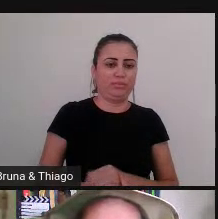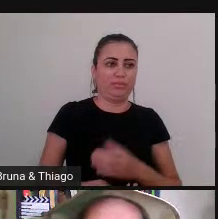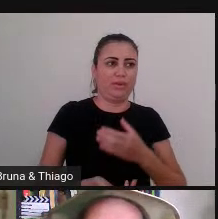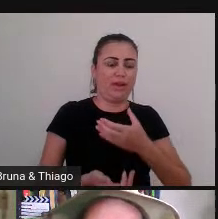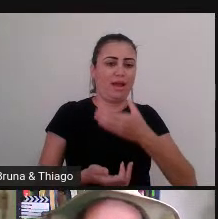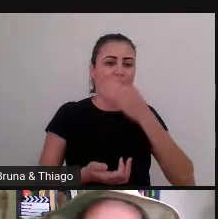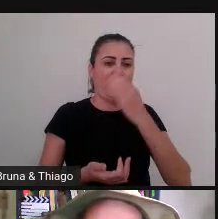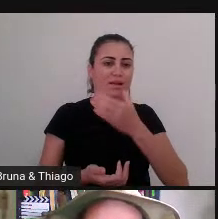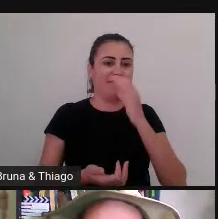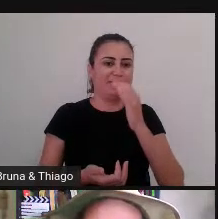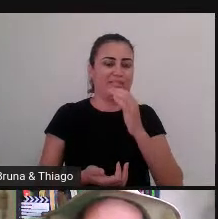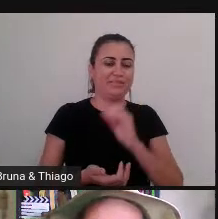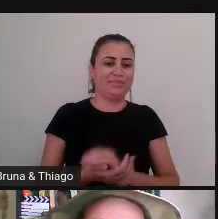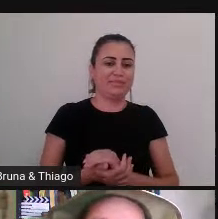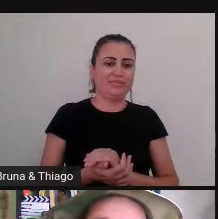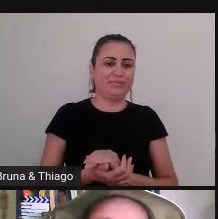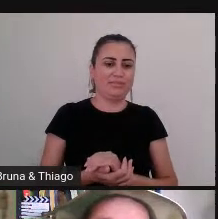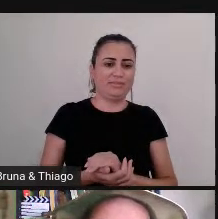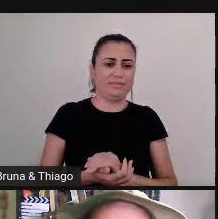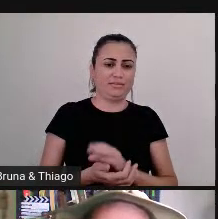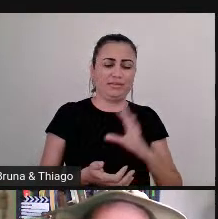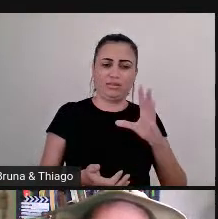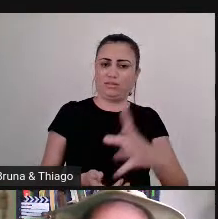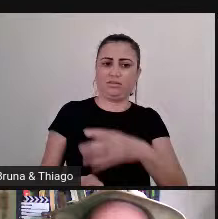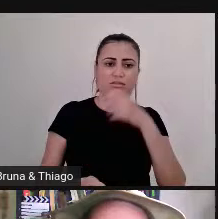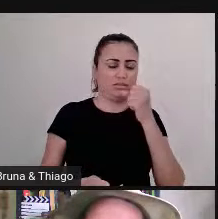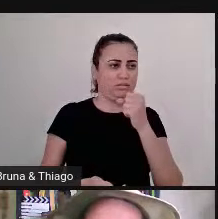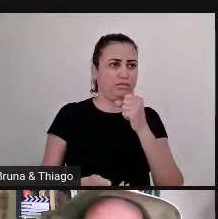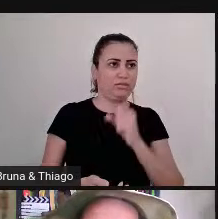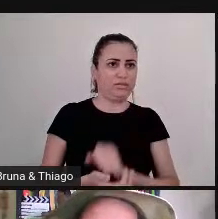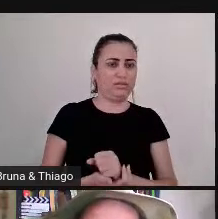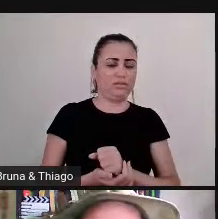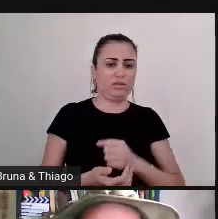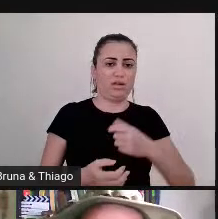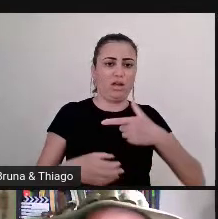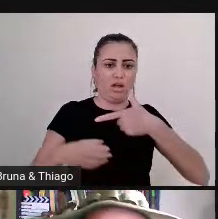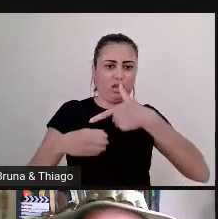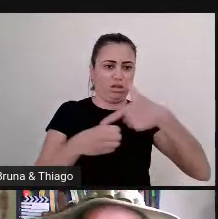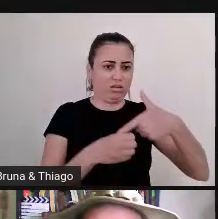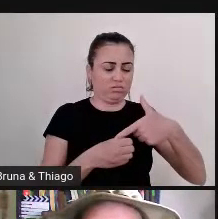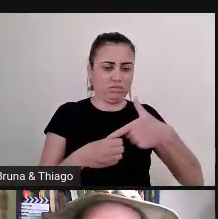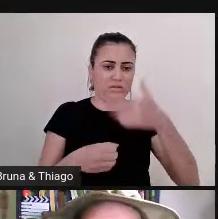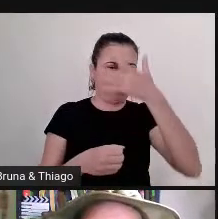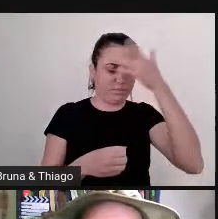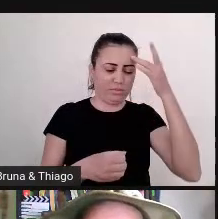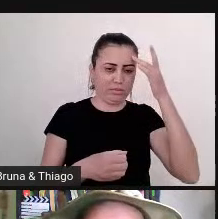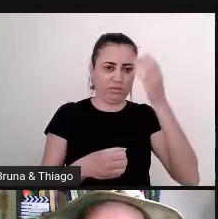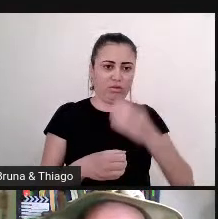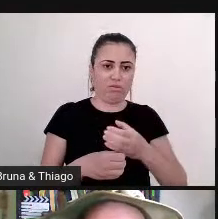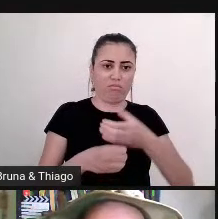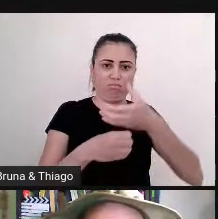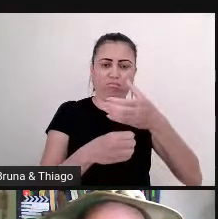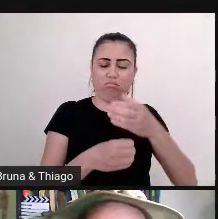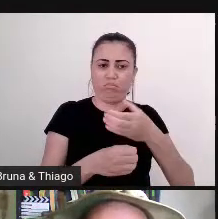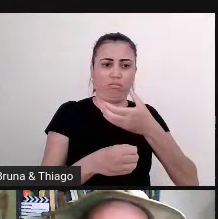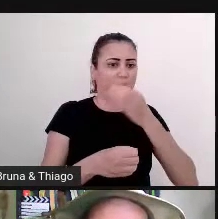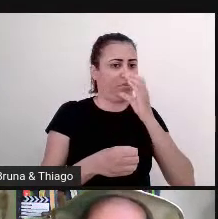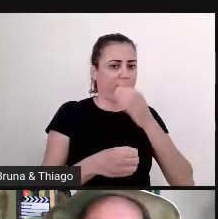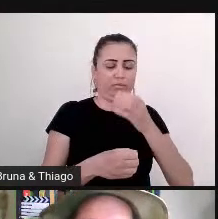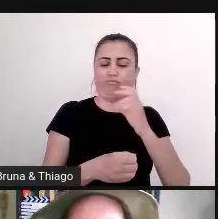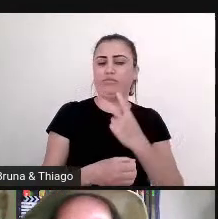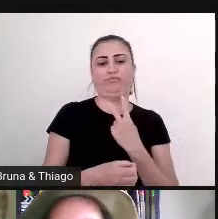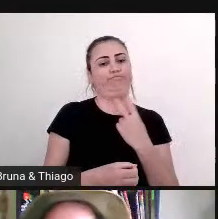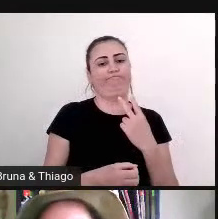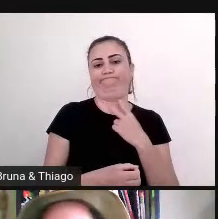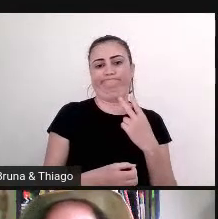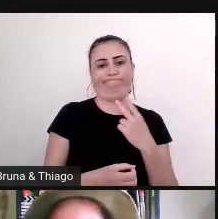dar querosene pro cara. Eu já vi gente dando gasolina. Tá, vai tacar fogo, vai morrer o cara. O específico pessoa não funciona. Ah,